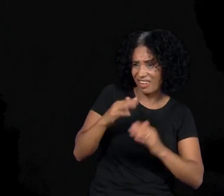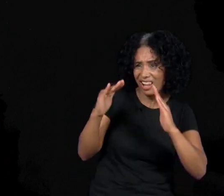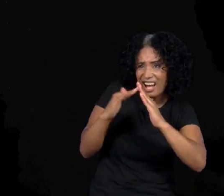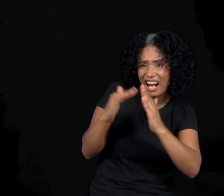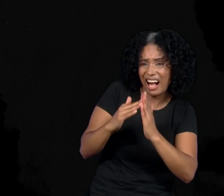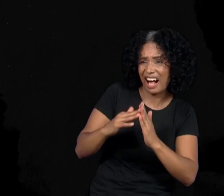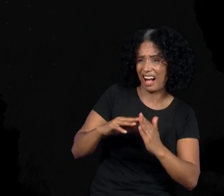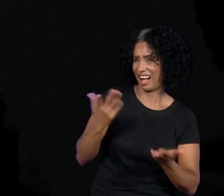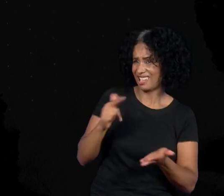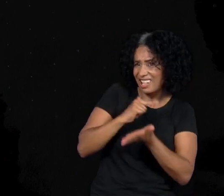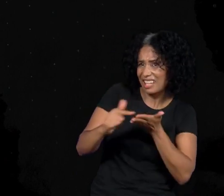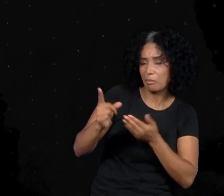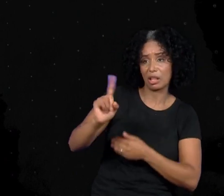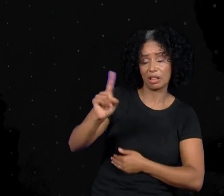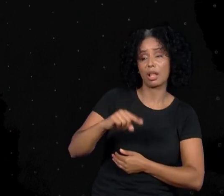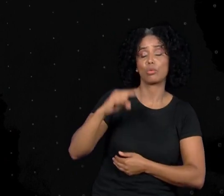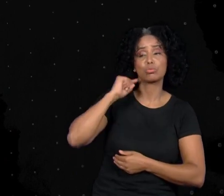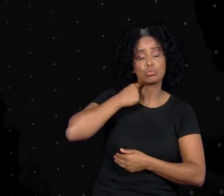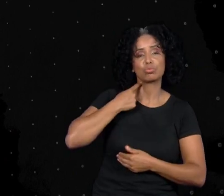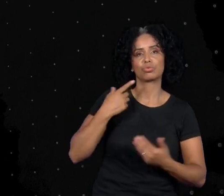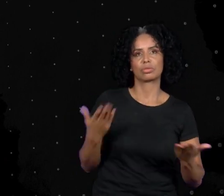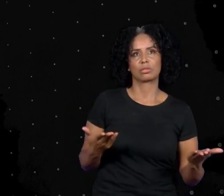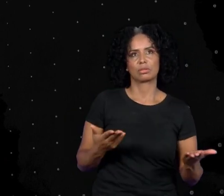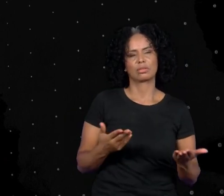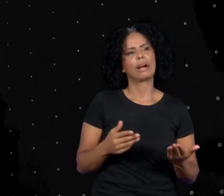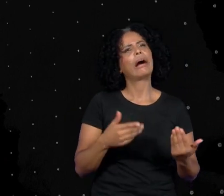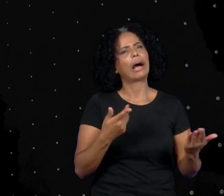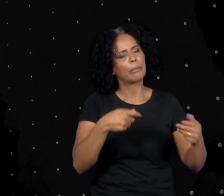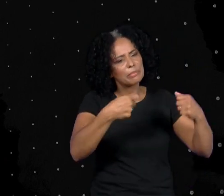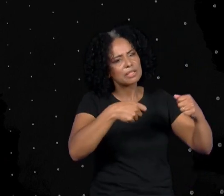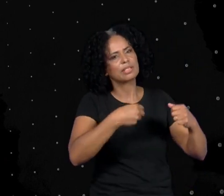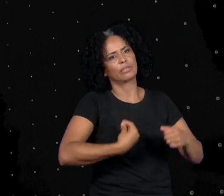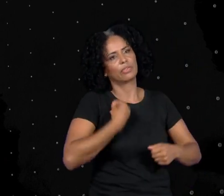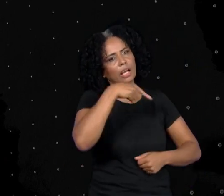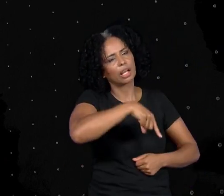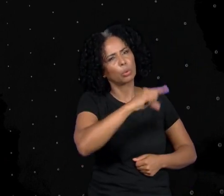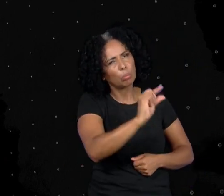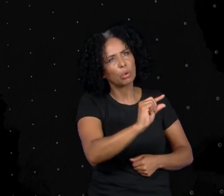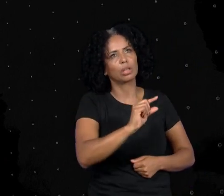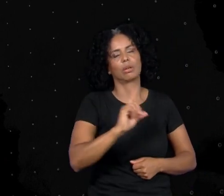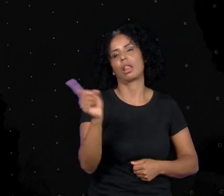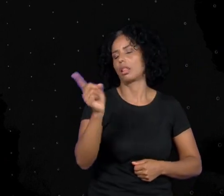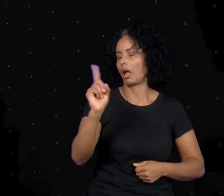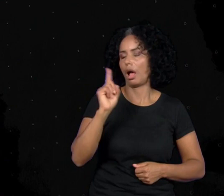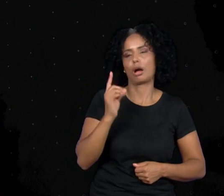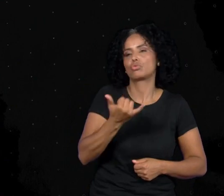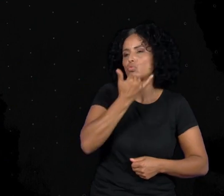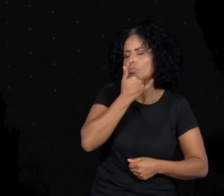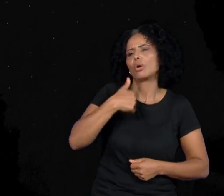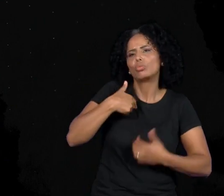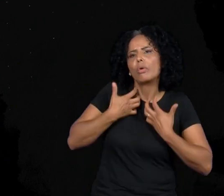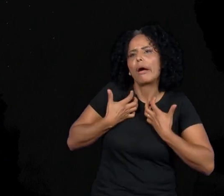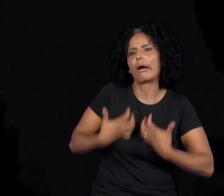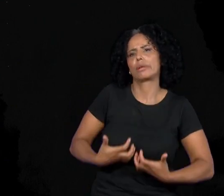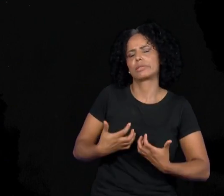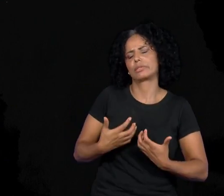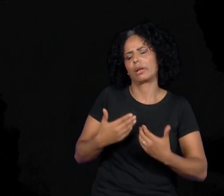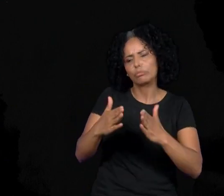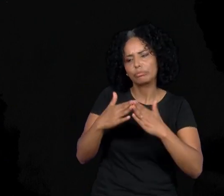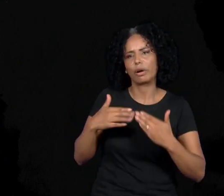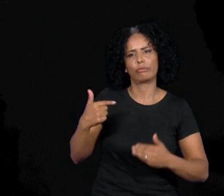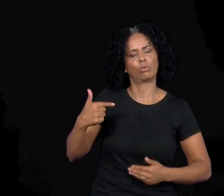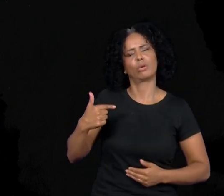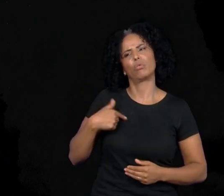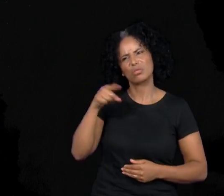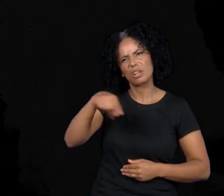tá uma sujeira. Eu vou precisar que você fique mais um pouco. Sua cara não queima de falar um trem desse. Não, você tá me vendo aqui desde cedo, cansado, ainda quer que eu fique mais um pouco, porque você tá